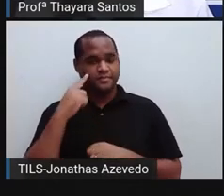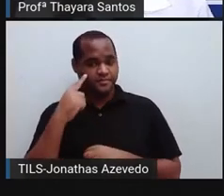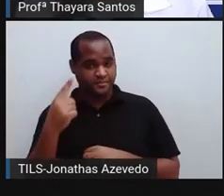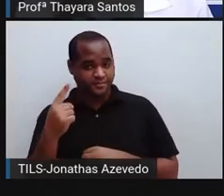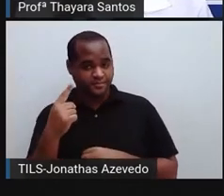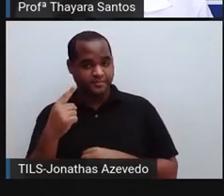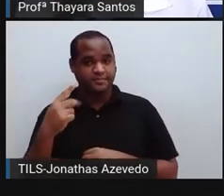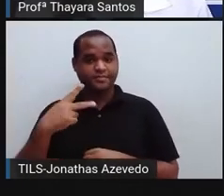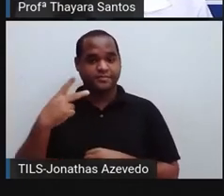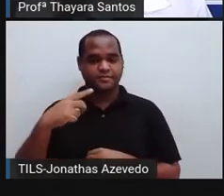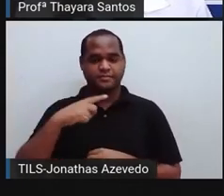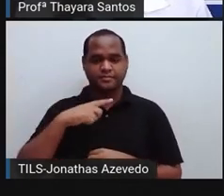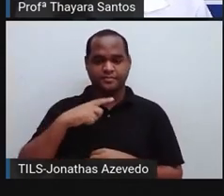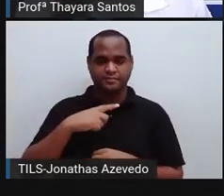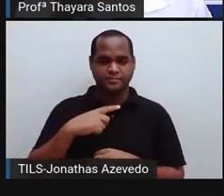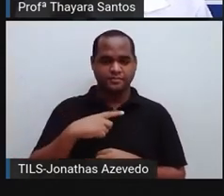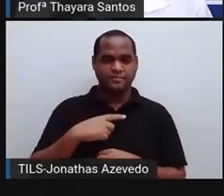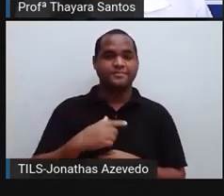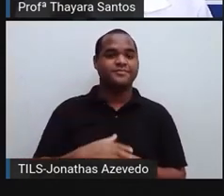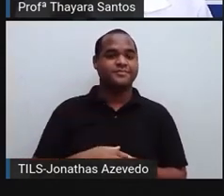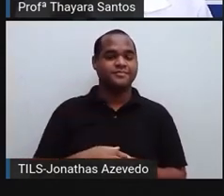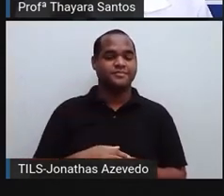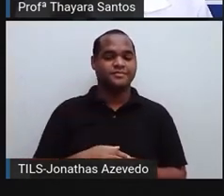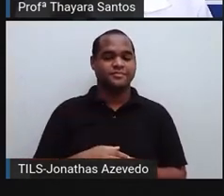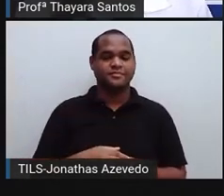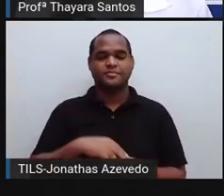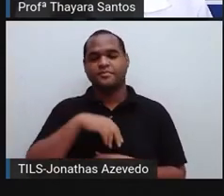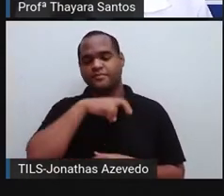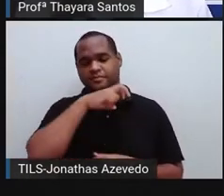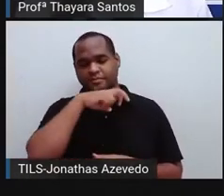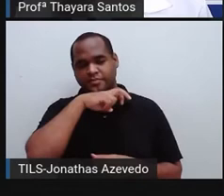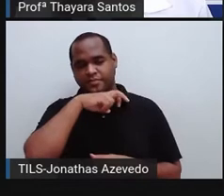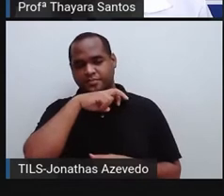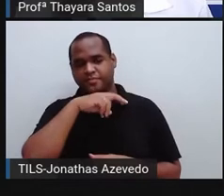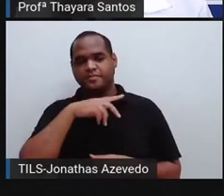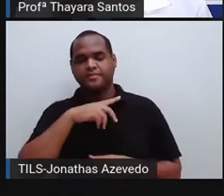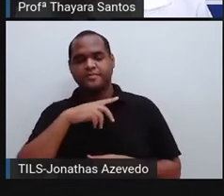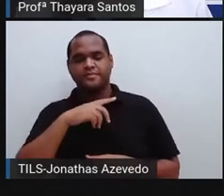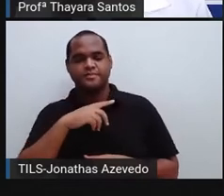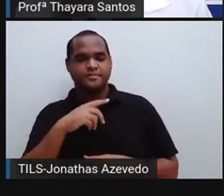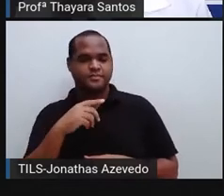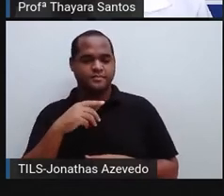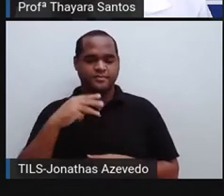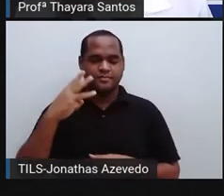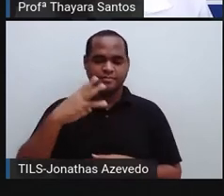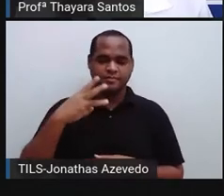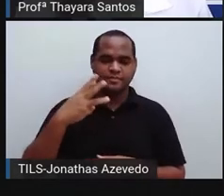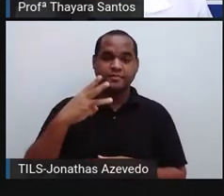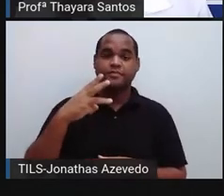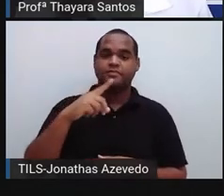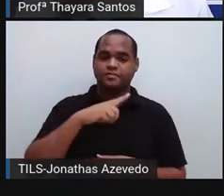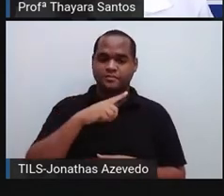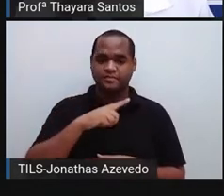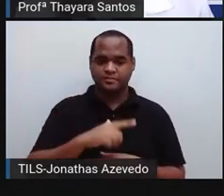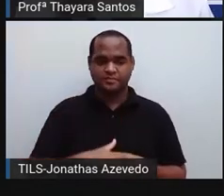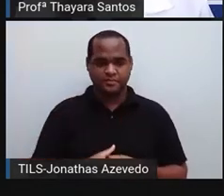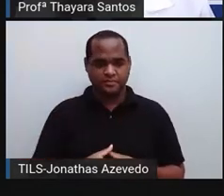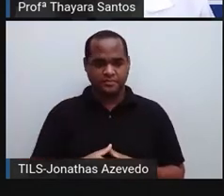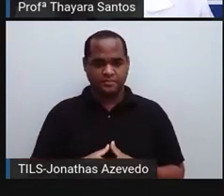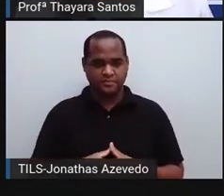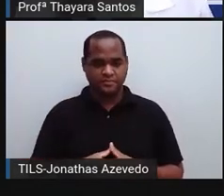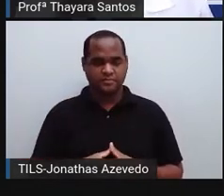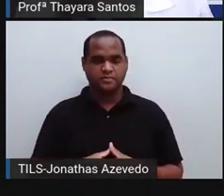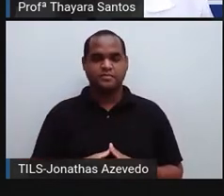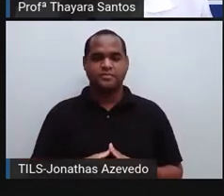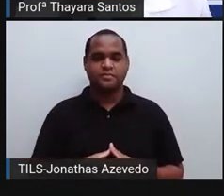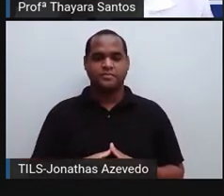a cobra vai ser o consumidor, já vai ser o quê? Primário, secundário, terciário. A cobra já vai ser terciário nesse caso, porque